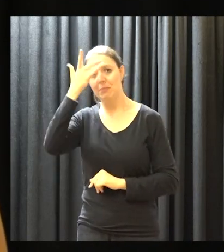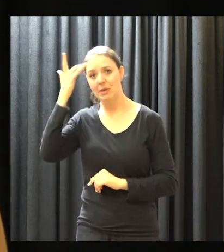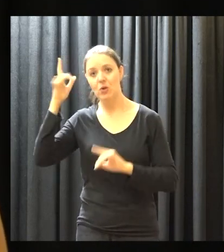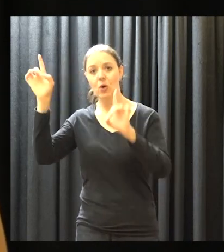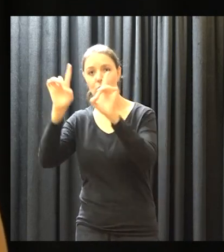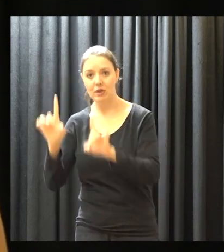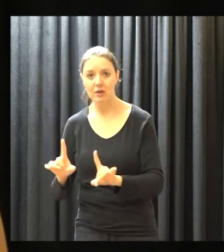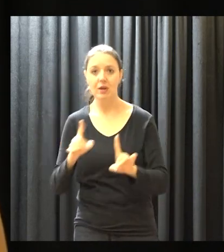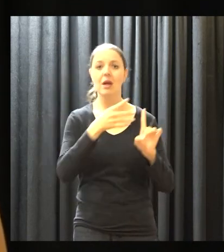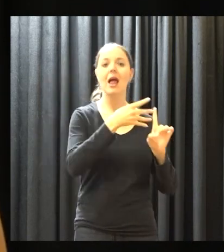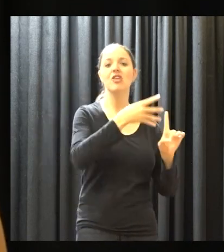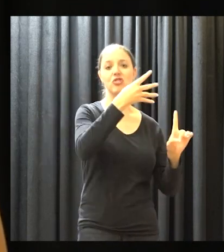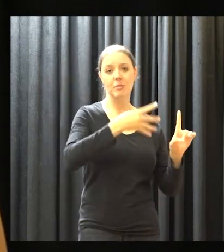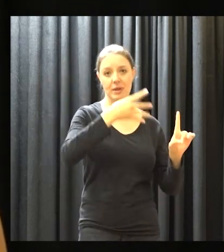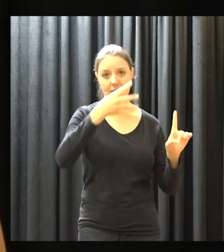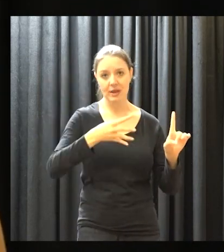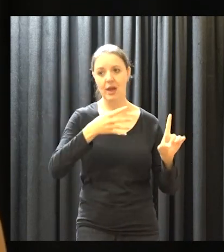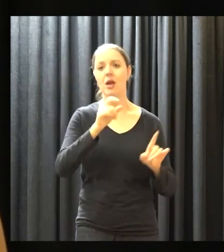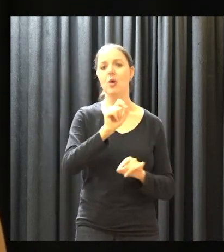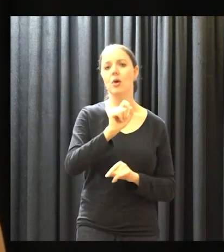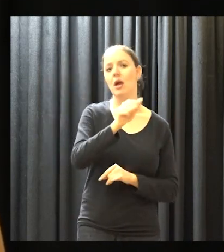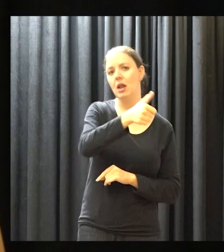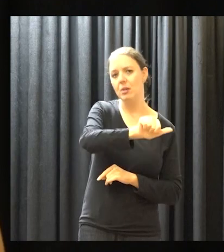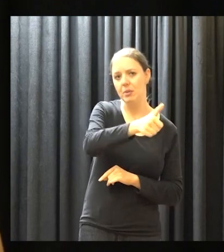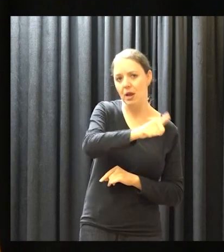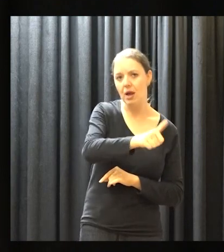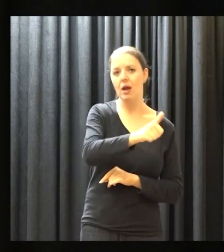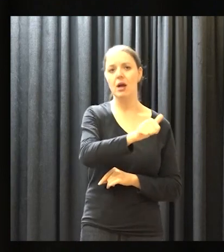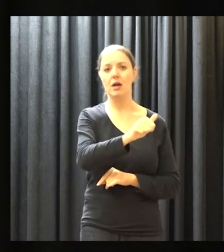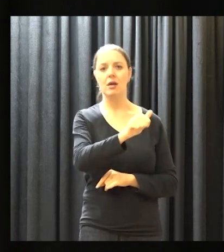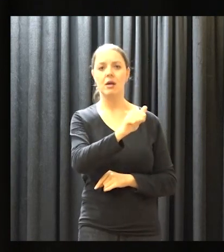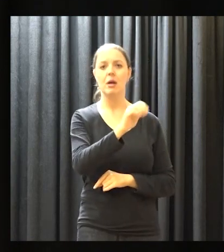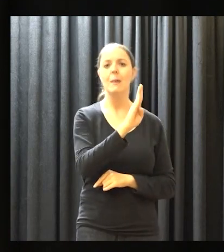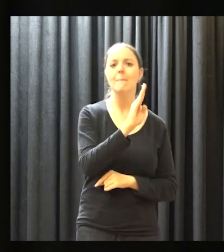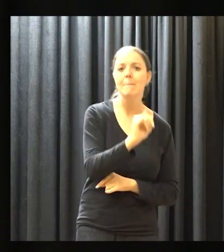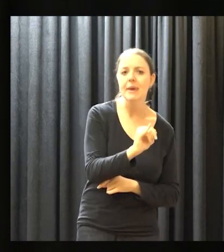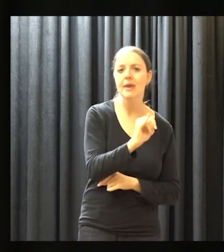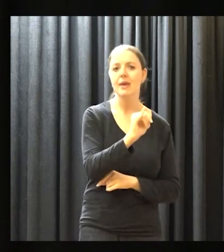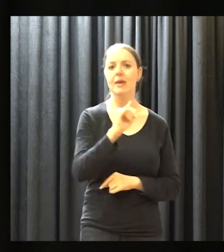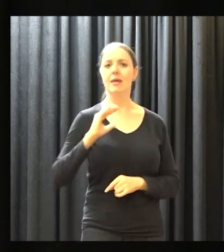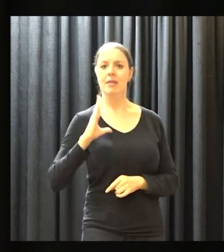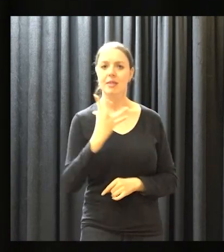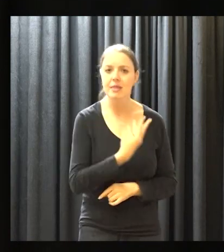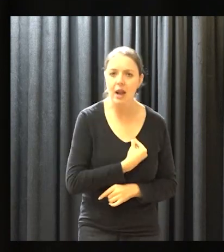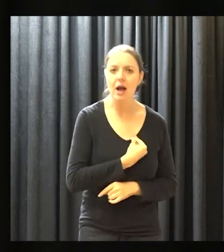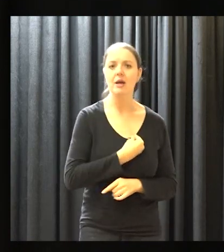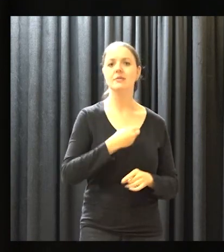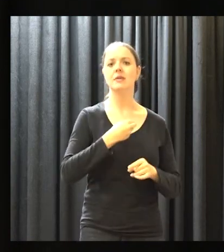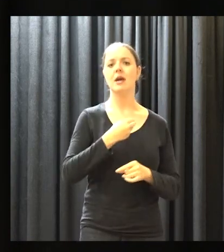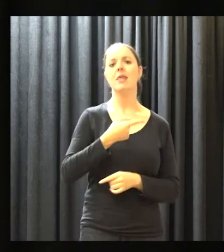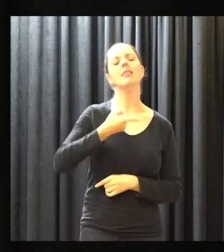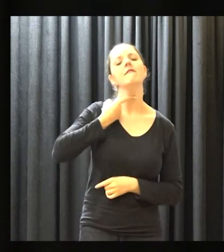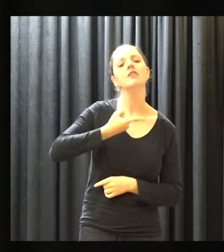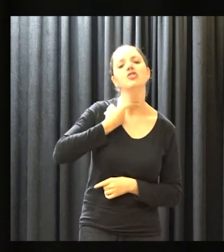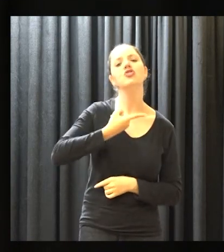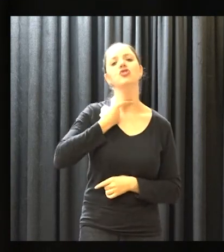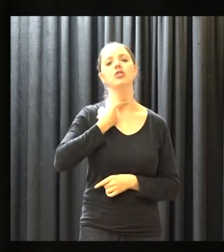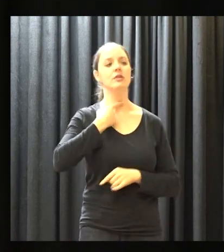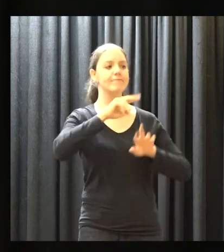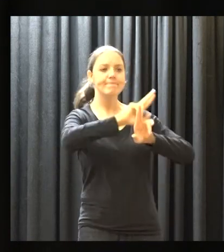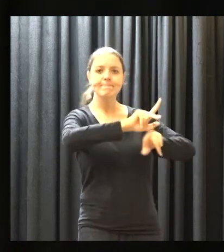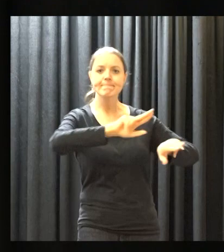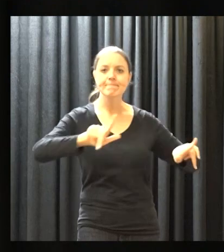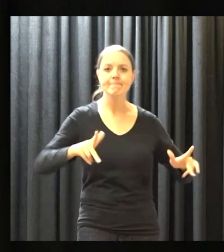e pessoas lésbicas, gays, bissexuais, travestis, transexuais. Ele vai fazer isso. Só que